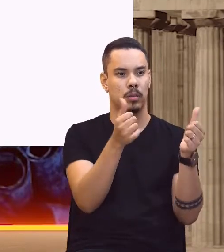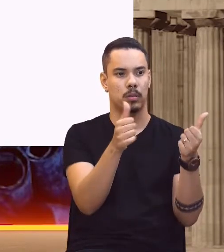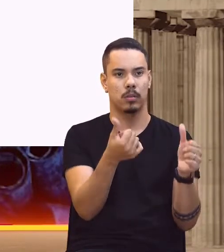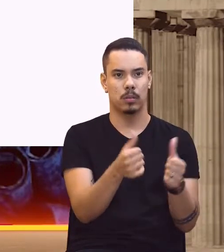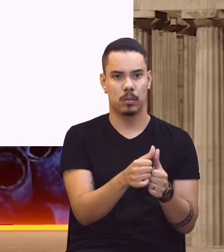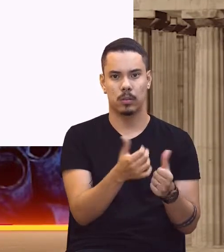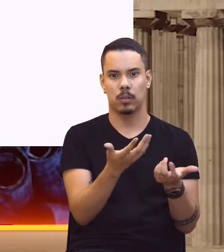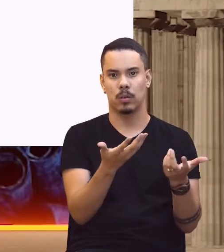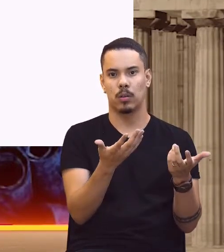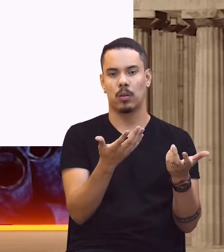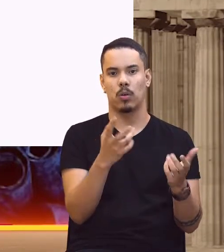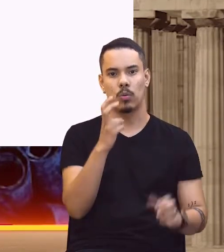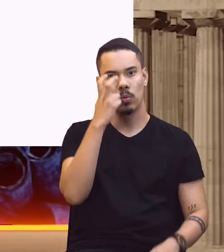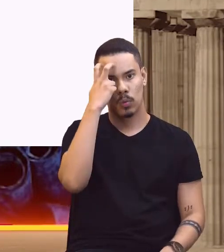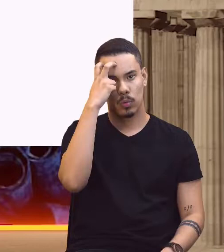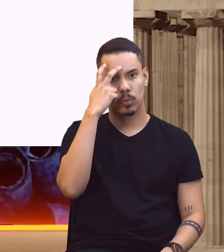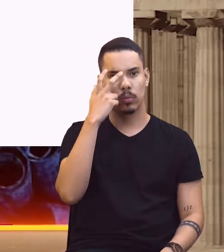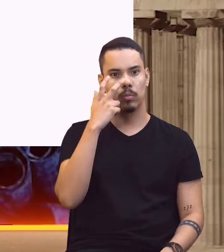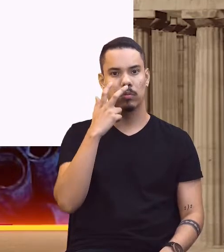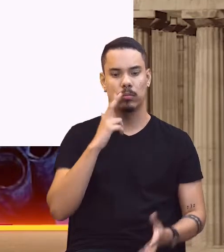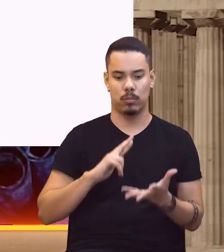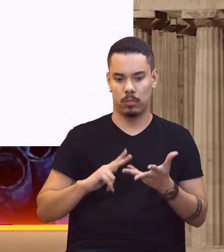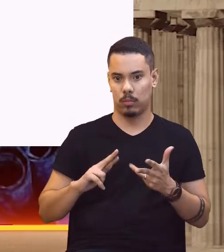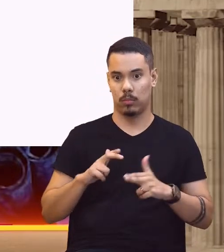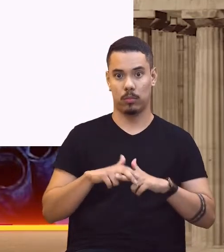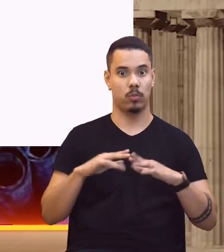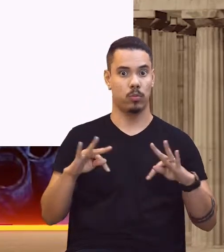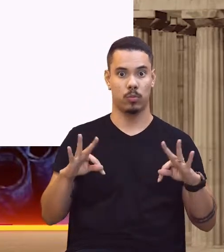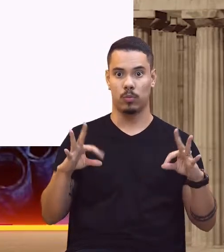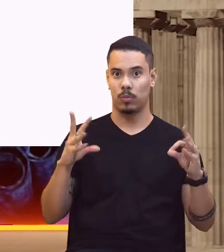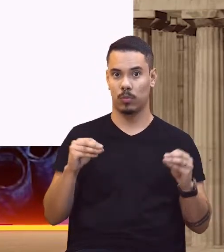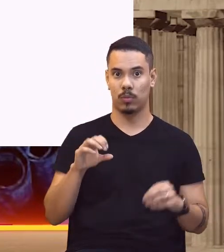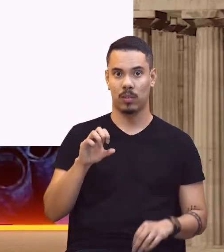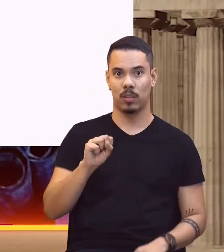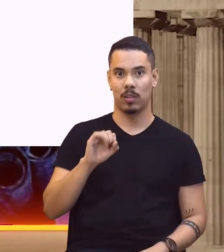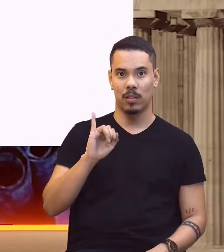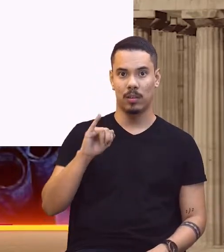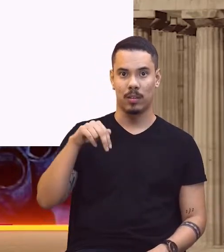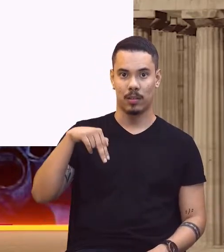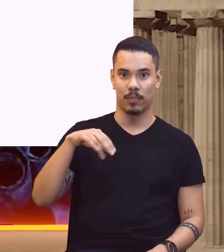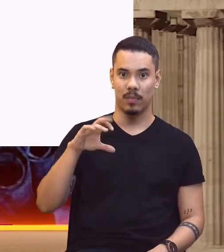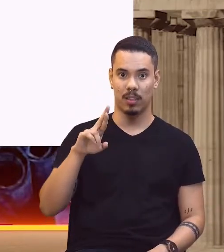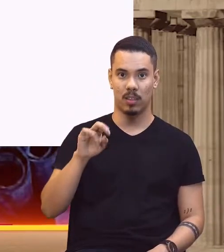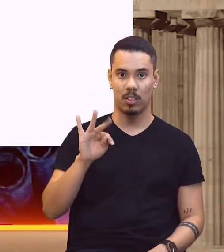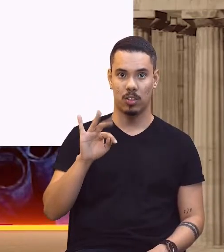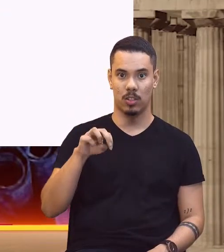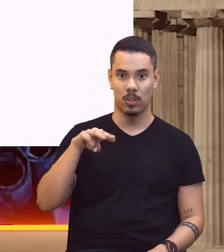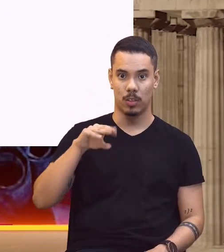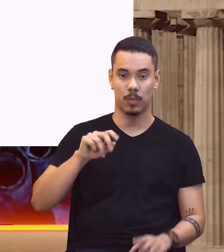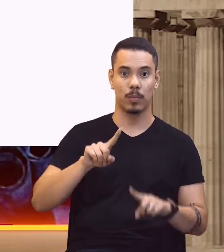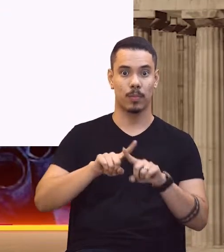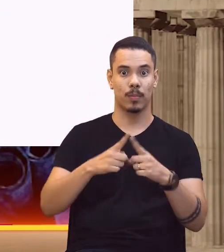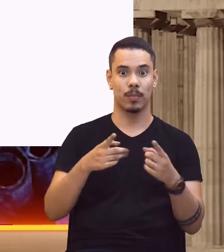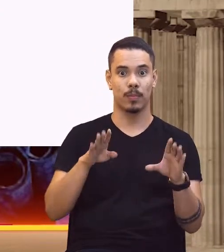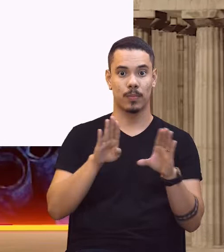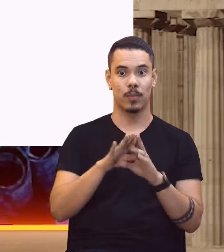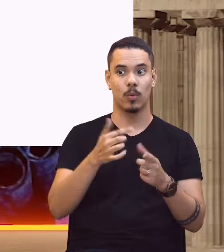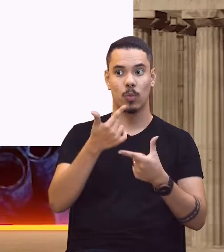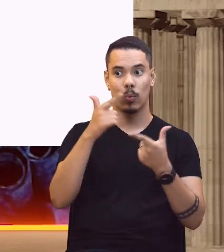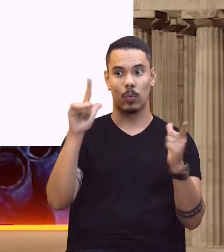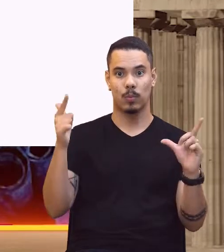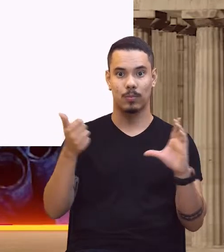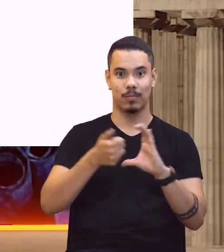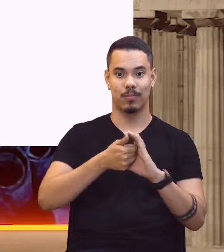isso vai se incorporando. O sincretismo é isso, a incorporação de diversas outras características religiosas de